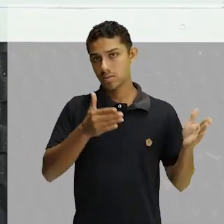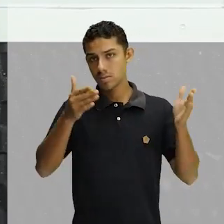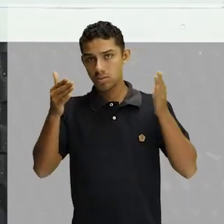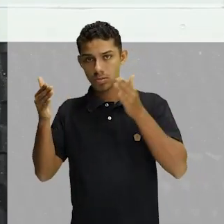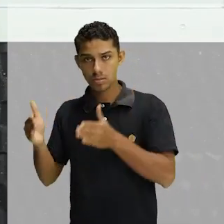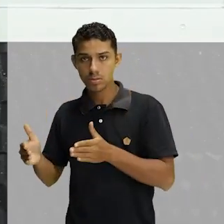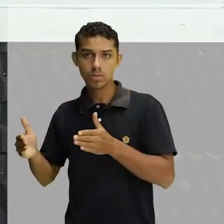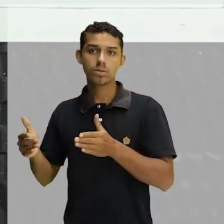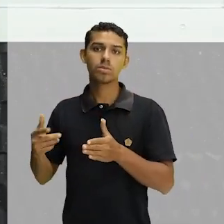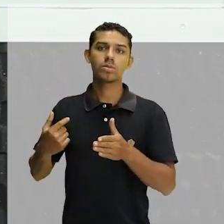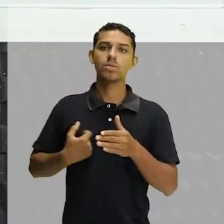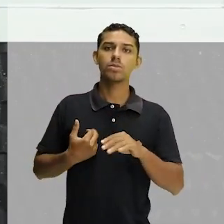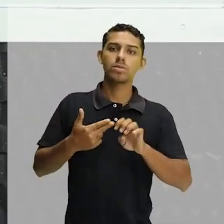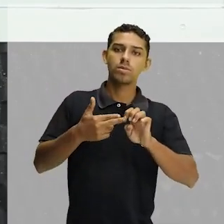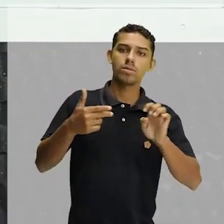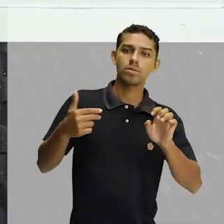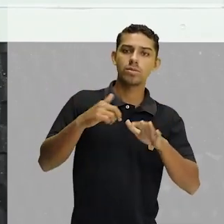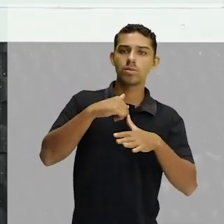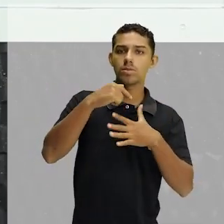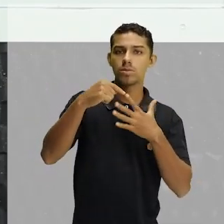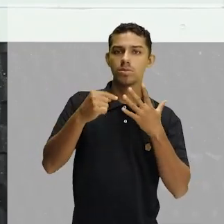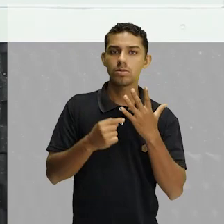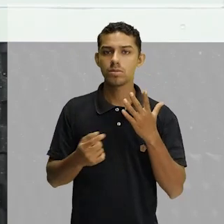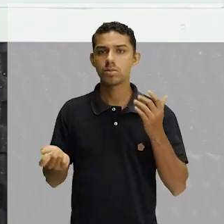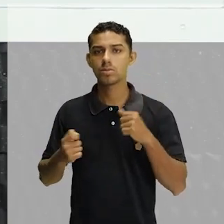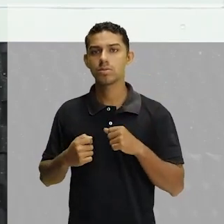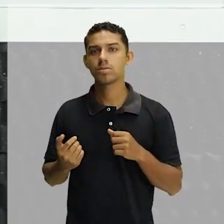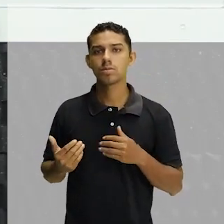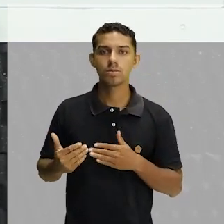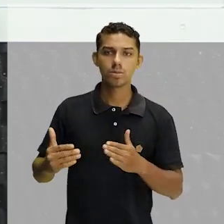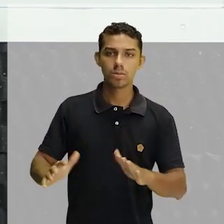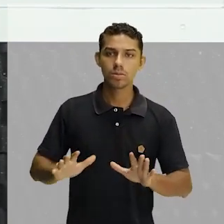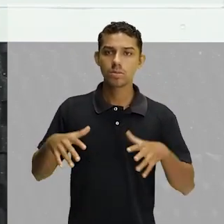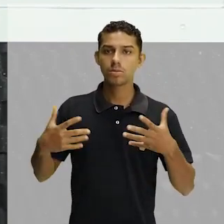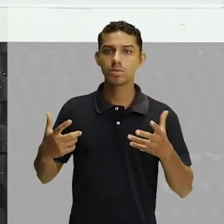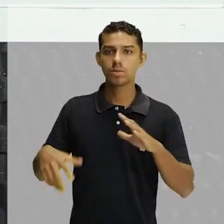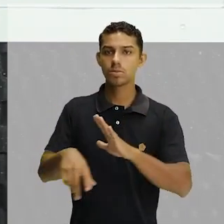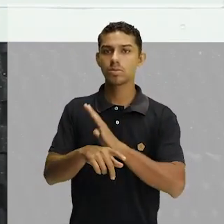certo? Este elemento de passagem, este elemento ao qual